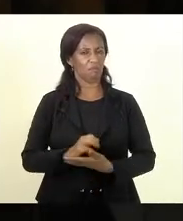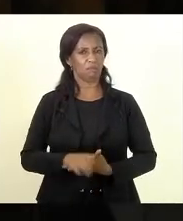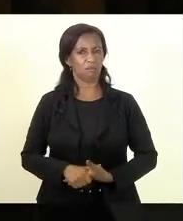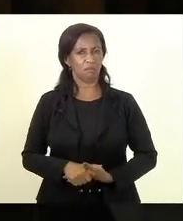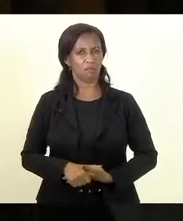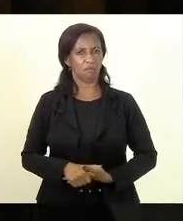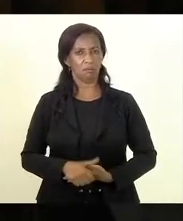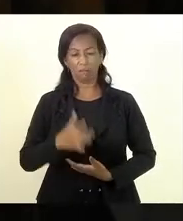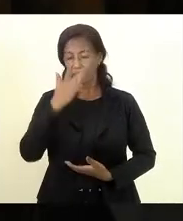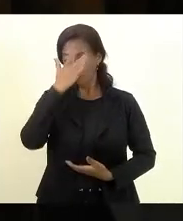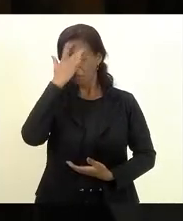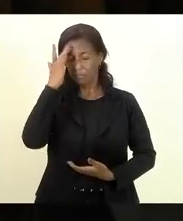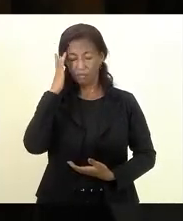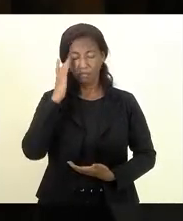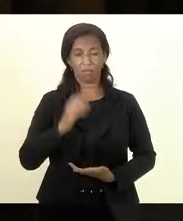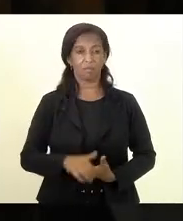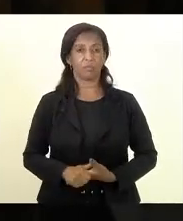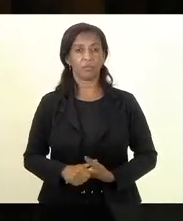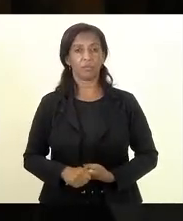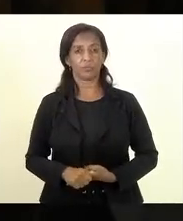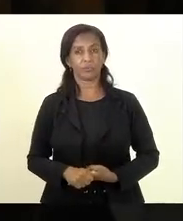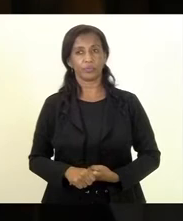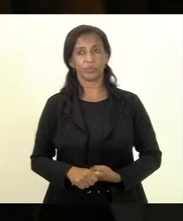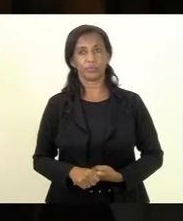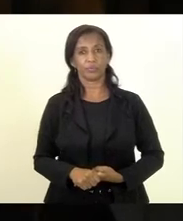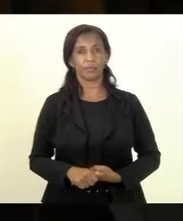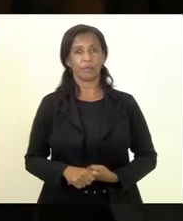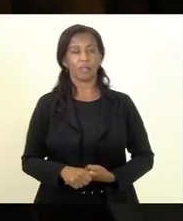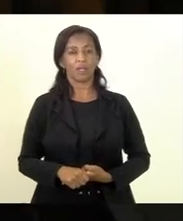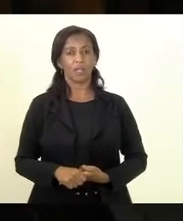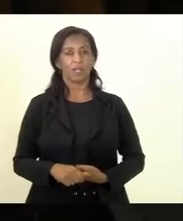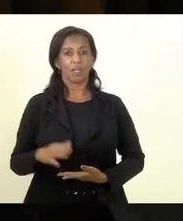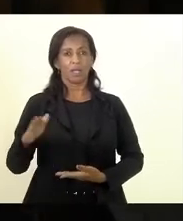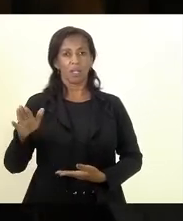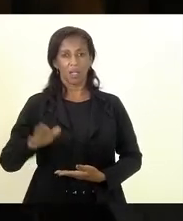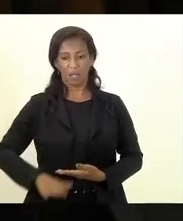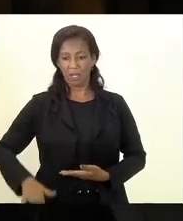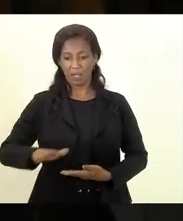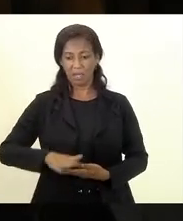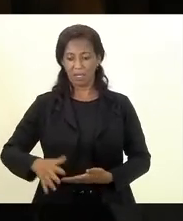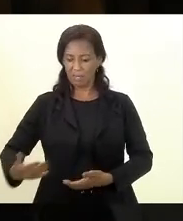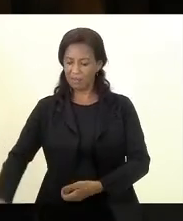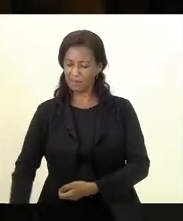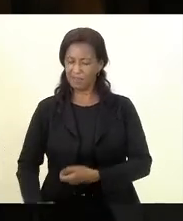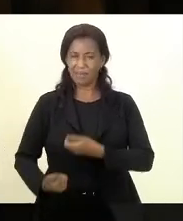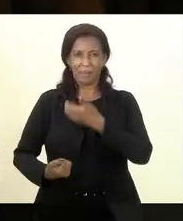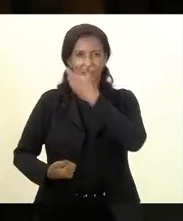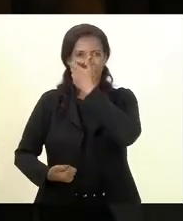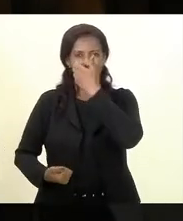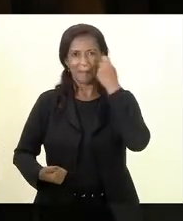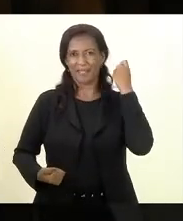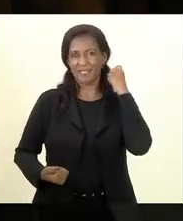É aquele que pega uma criança no colo, tira a máscara e beija.